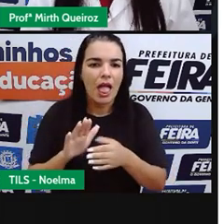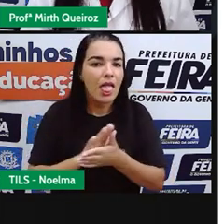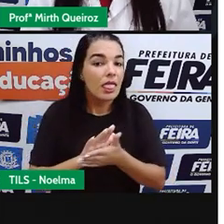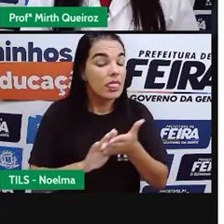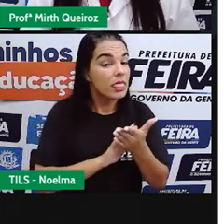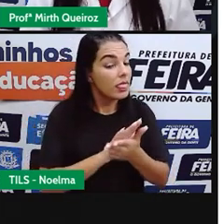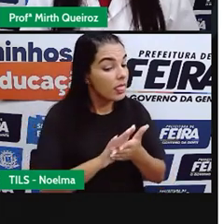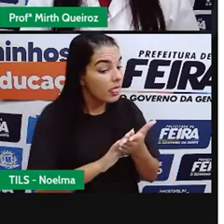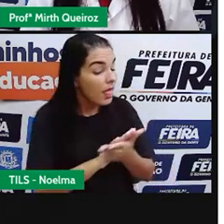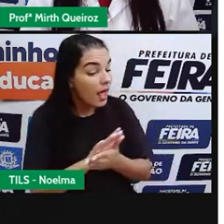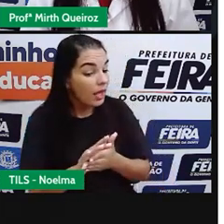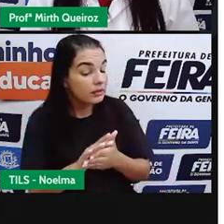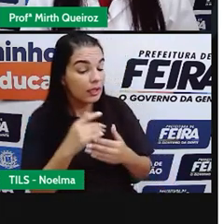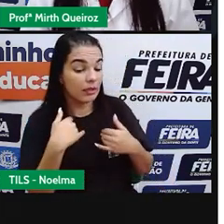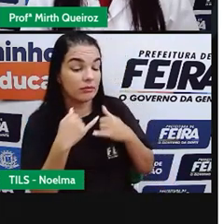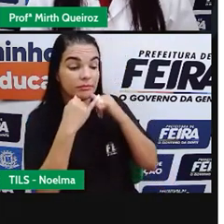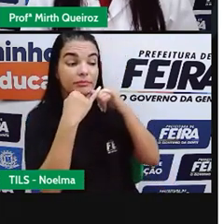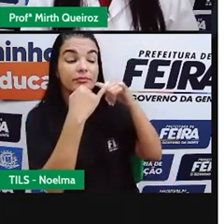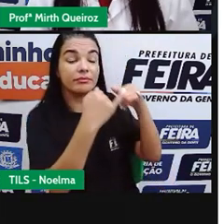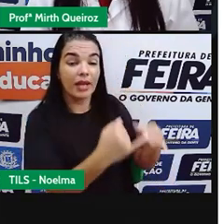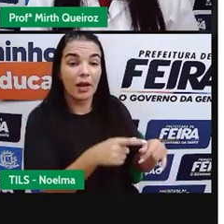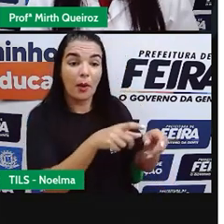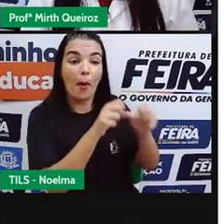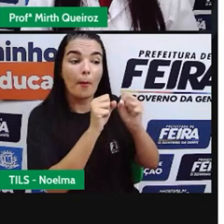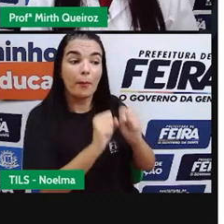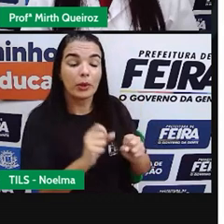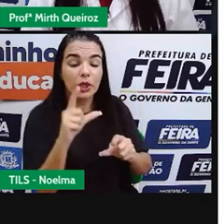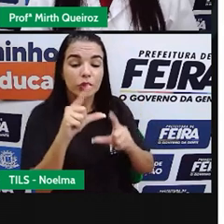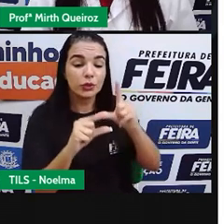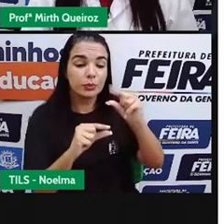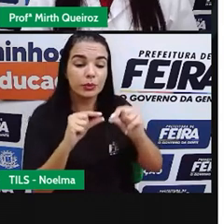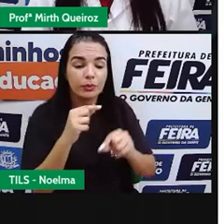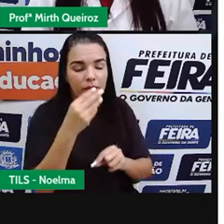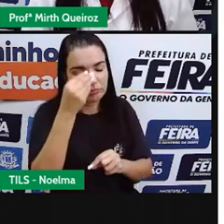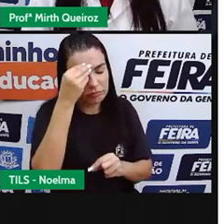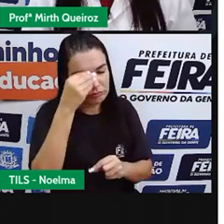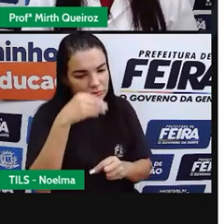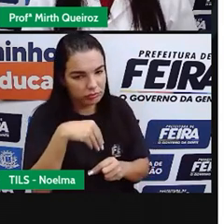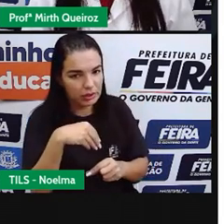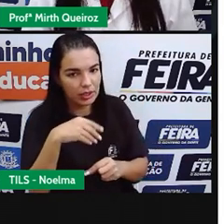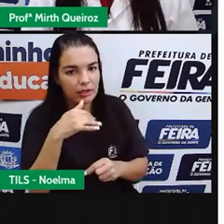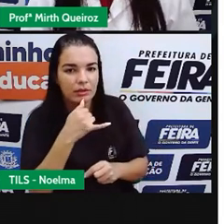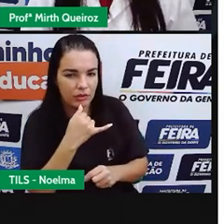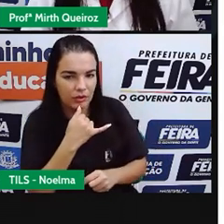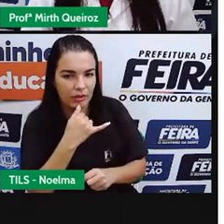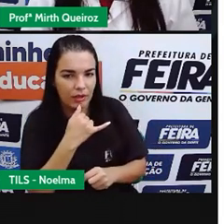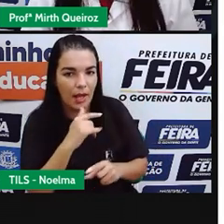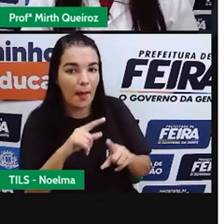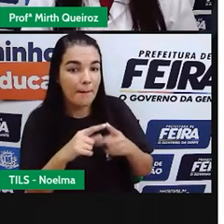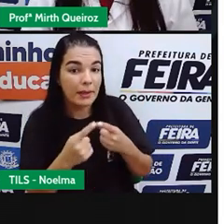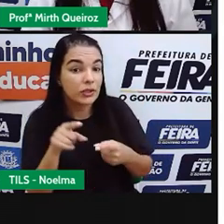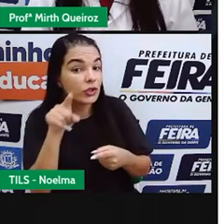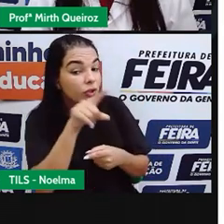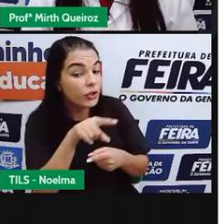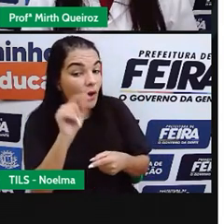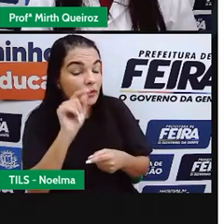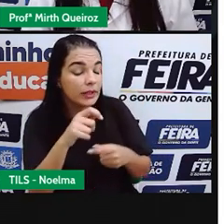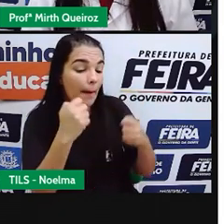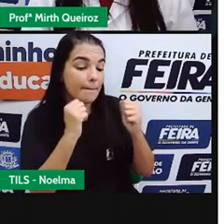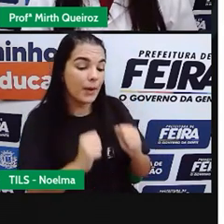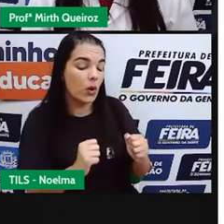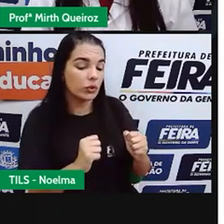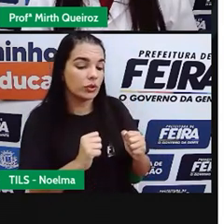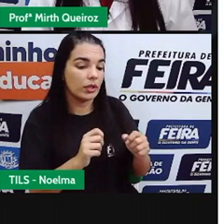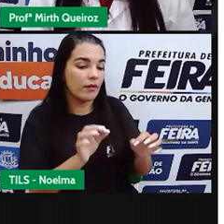Nada há que lhe diga que possa diminuir sua desconfiança. Só você poderá resolver